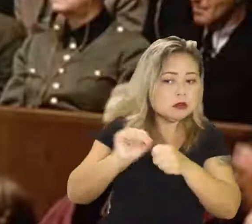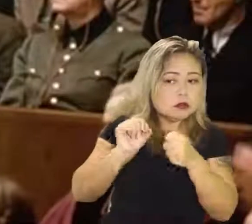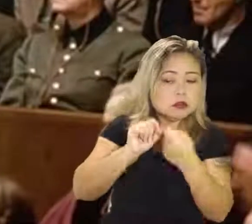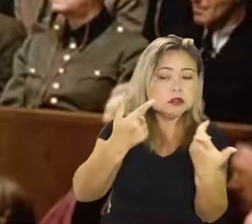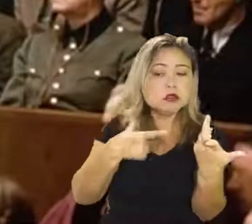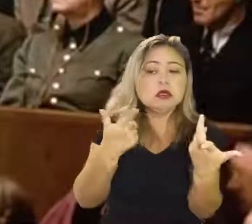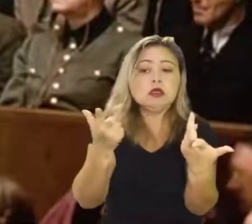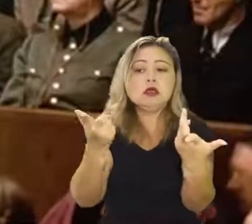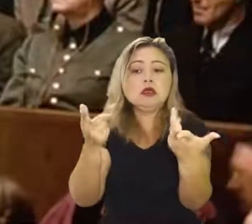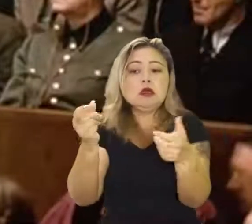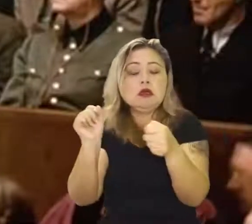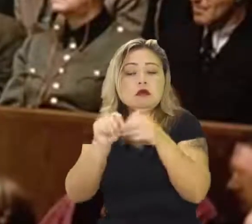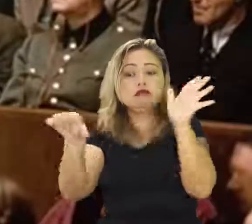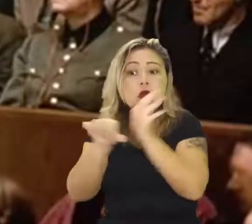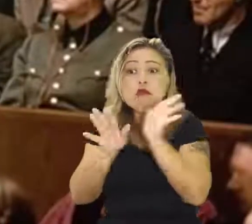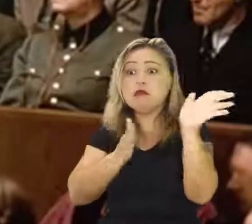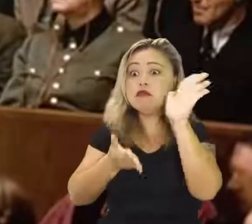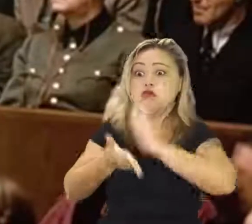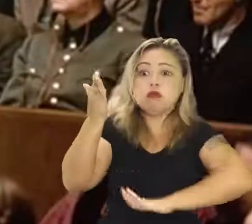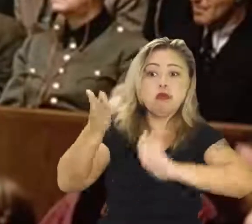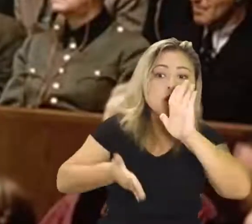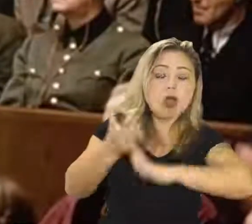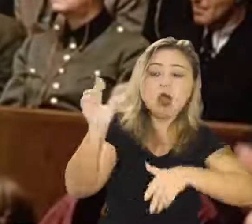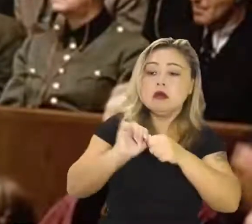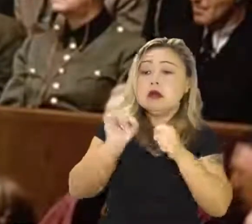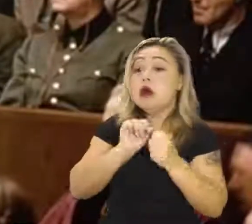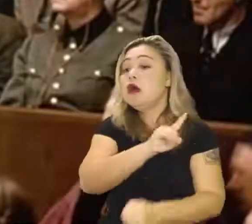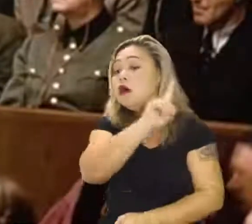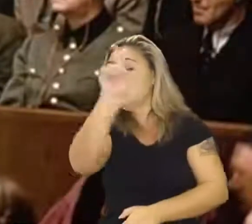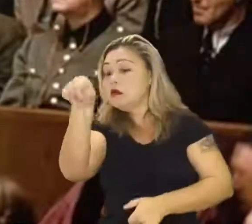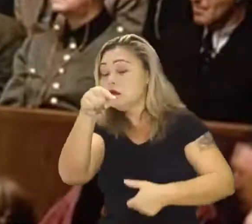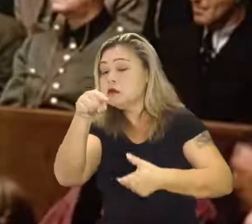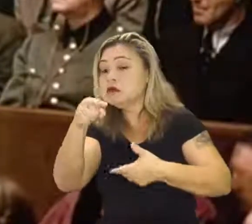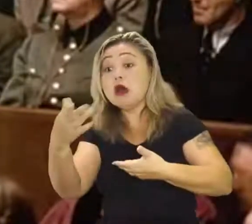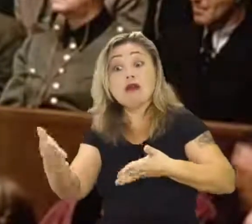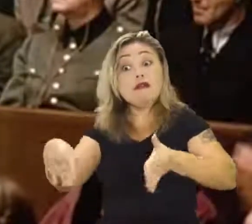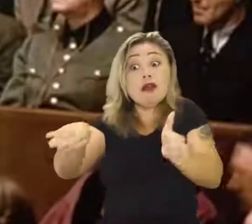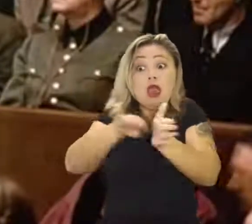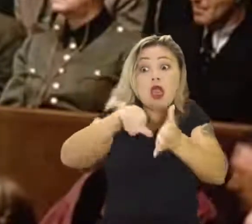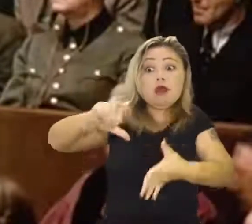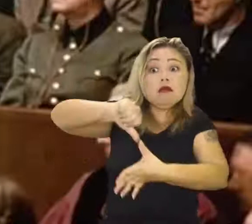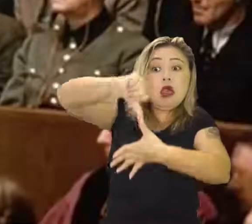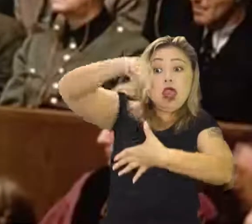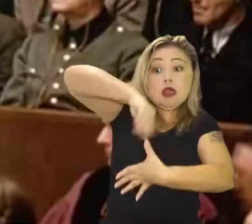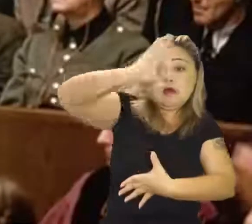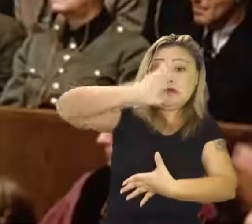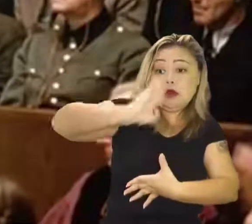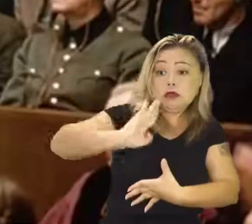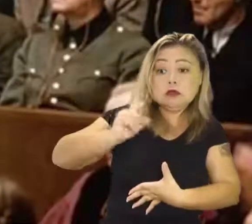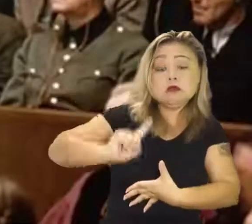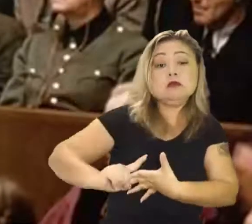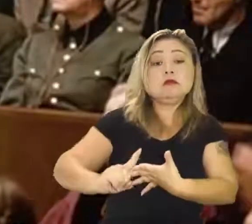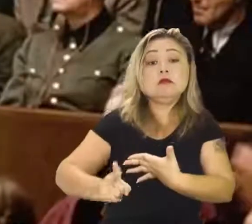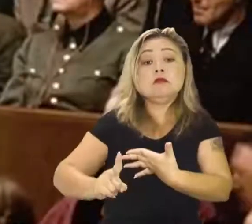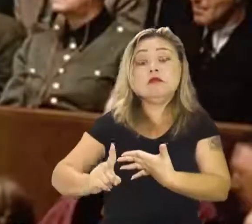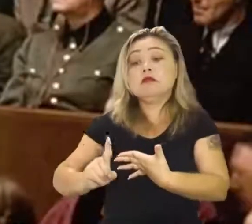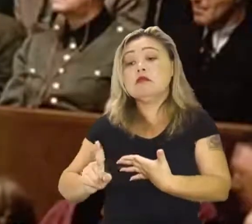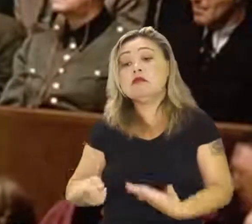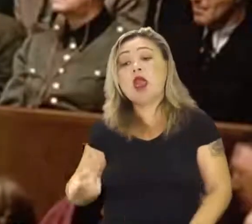achados, fugiram. Muitos deles para a América do Sul, aqui no Brasil,